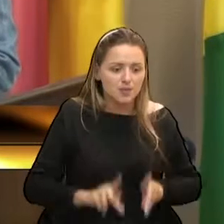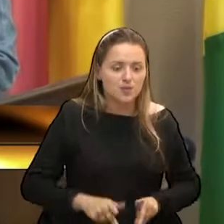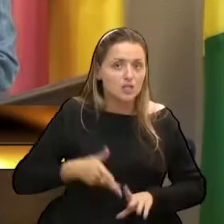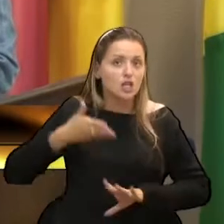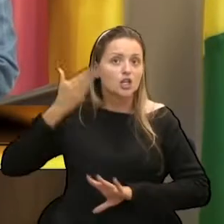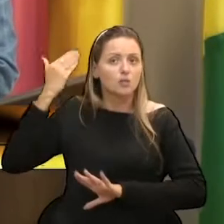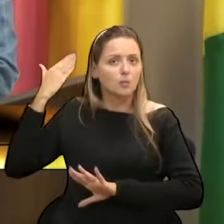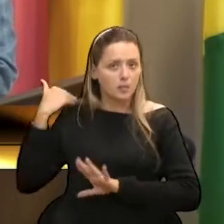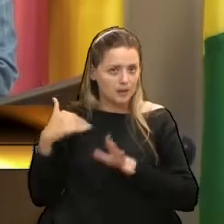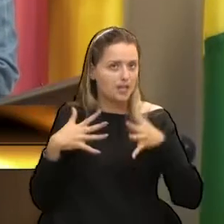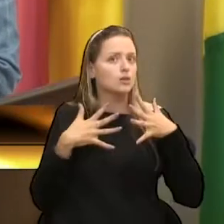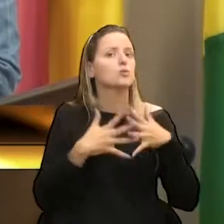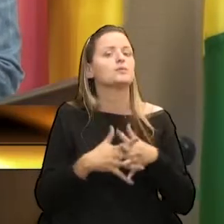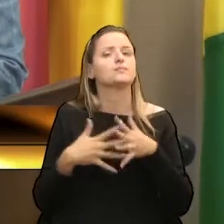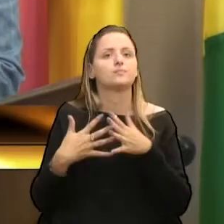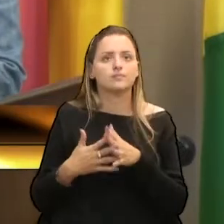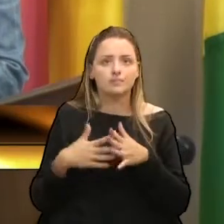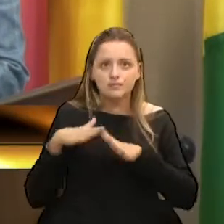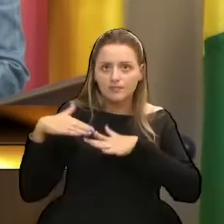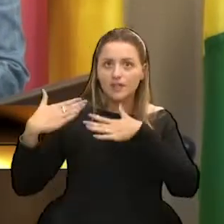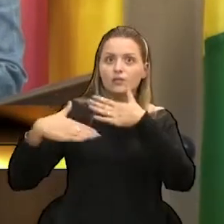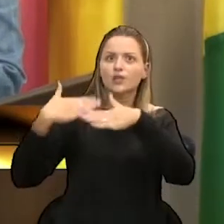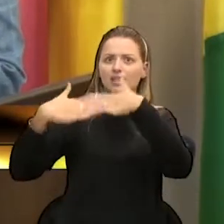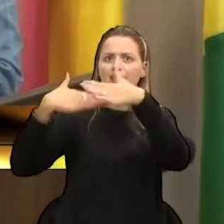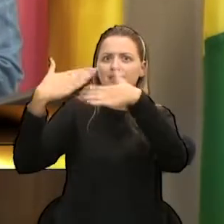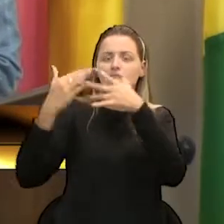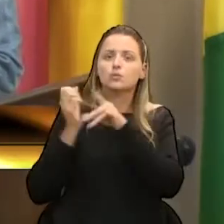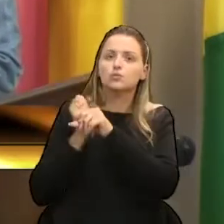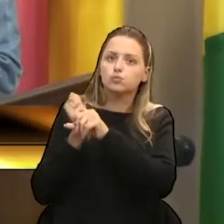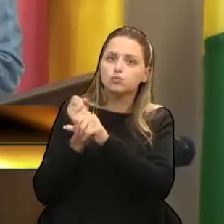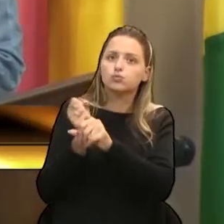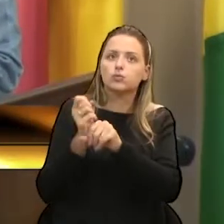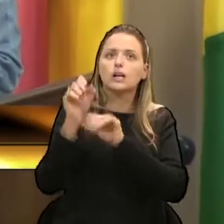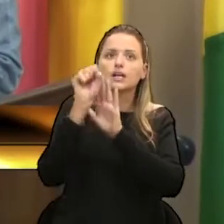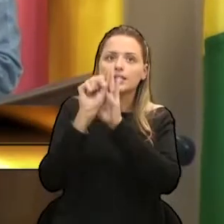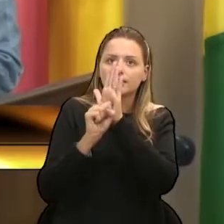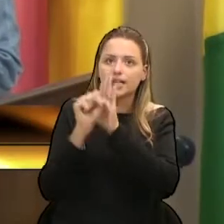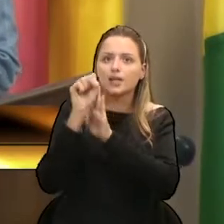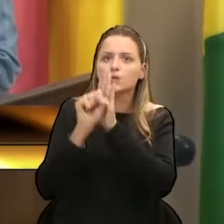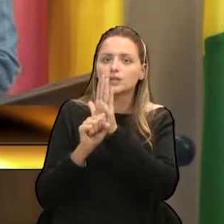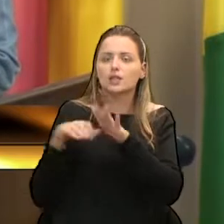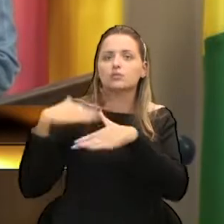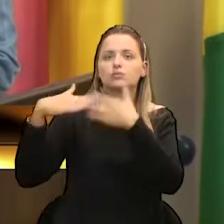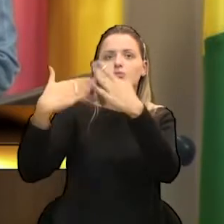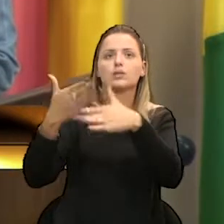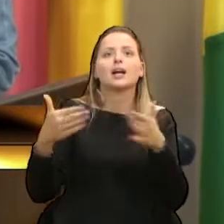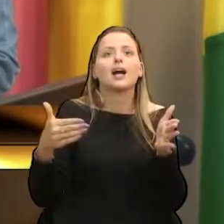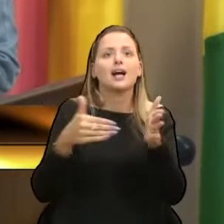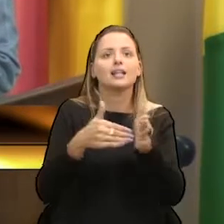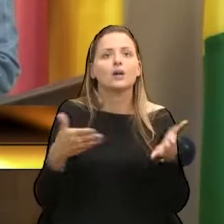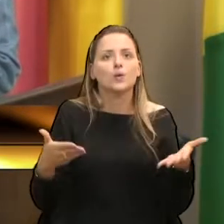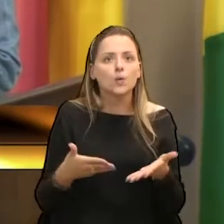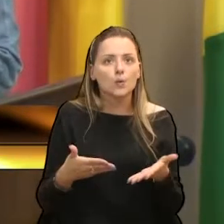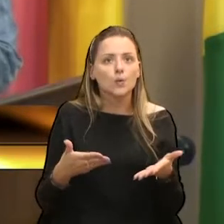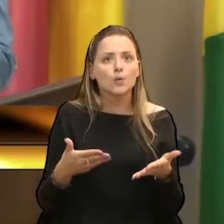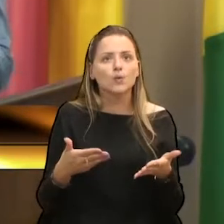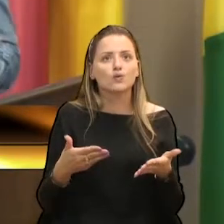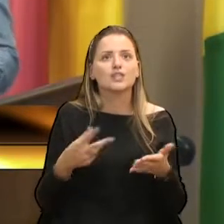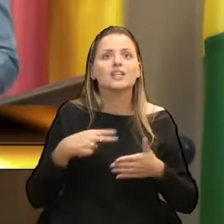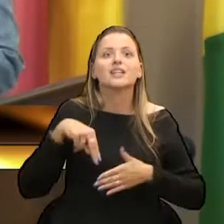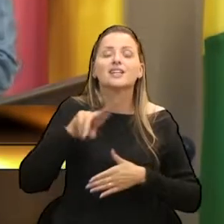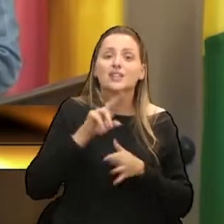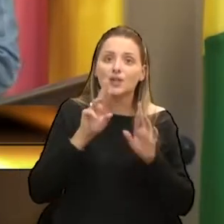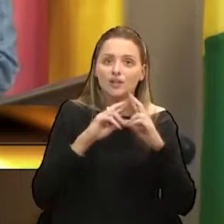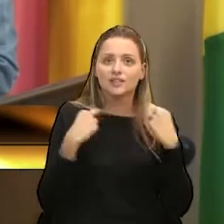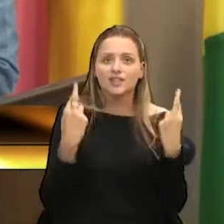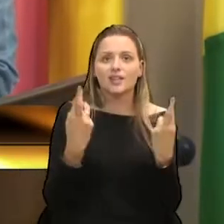bastante turbulenta e veio avançando ano após ano e séculos até chegar nesse nosso momento aqui, onde a gente está